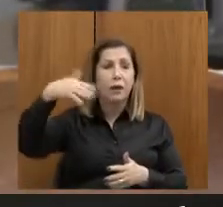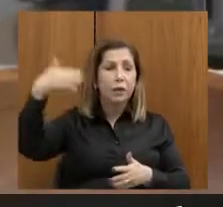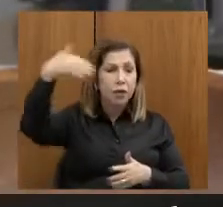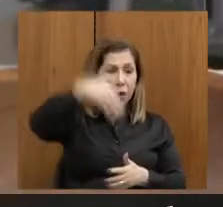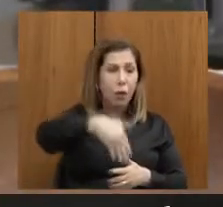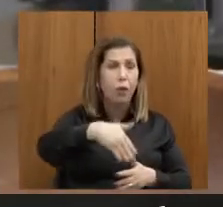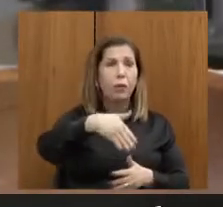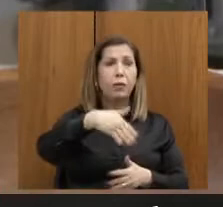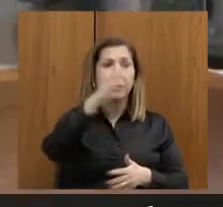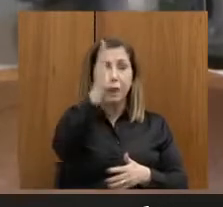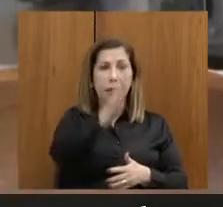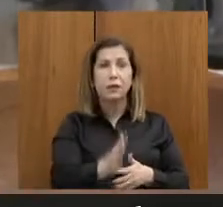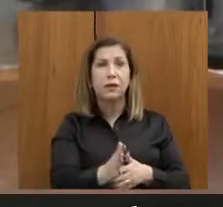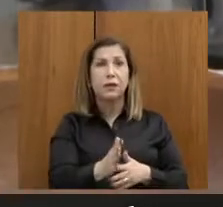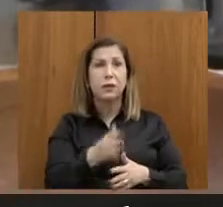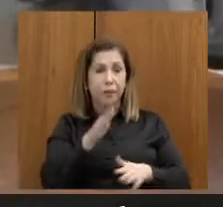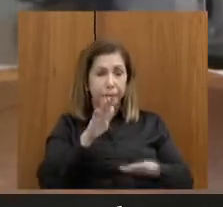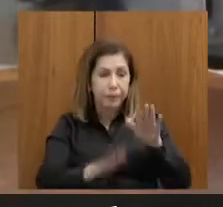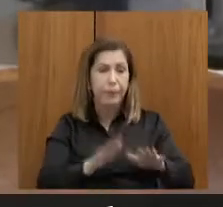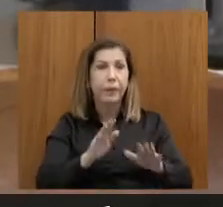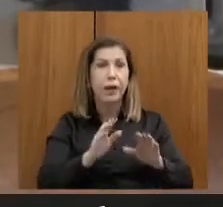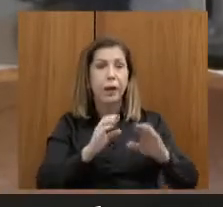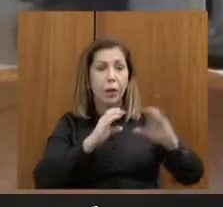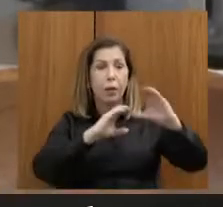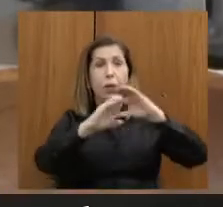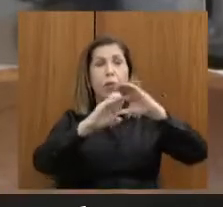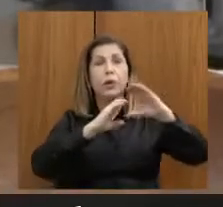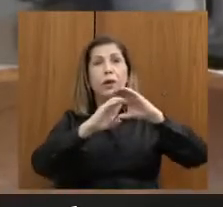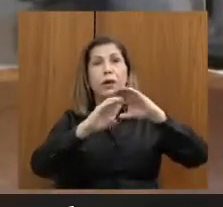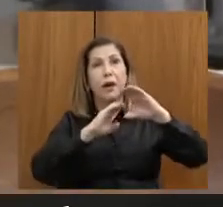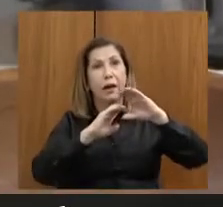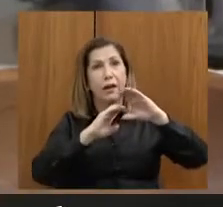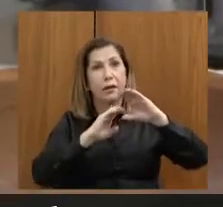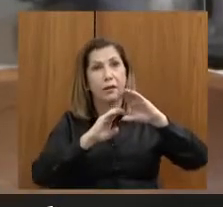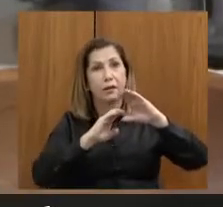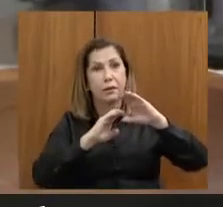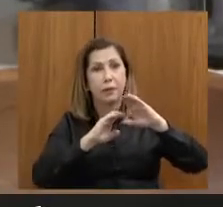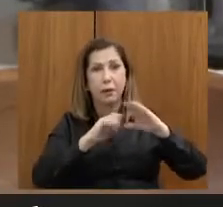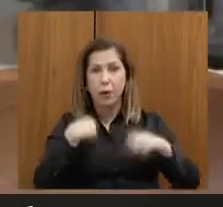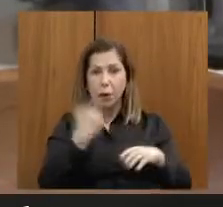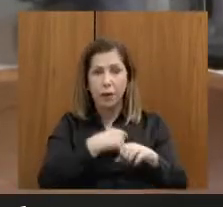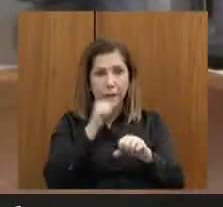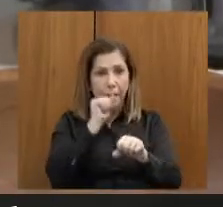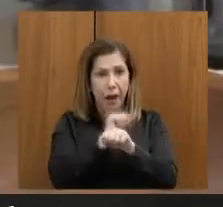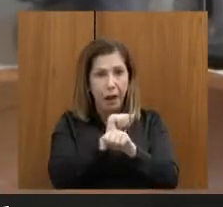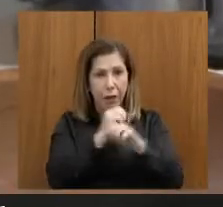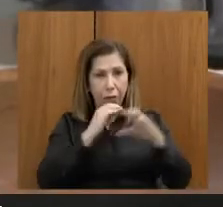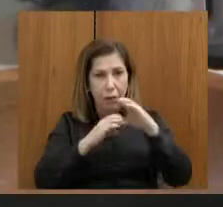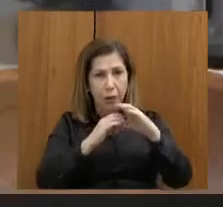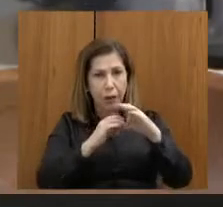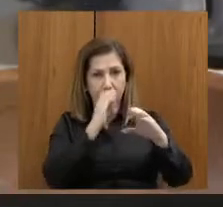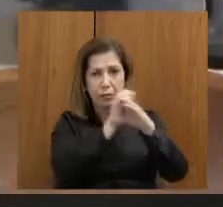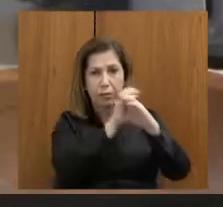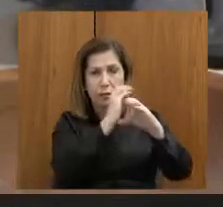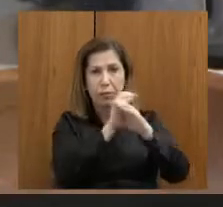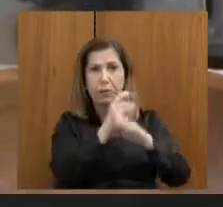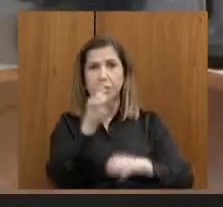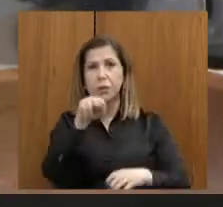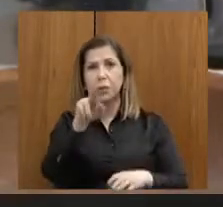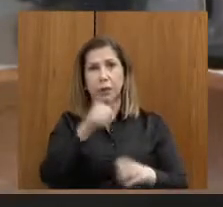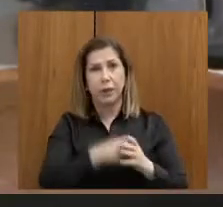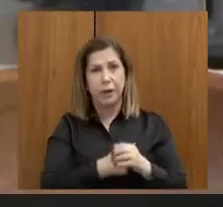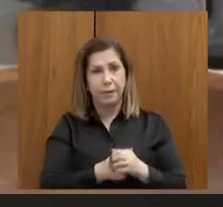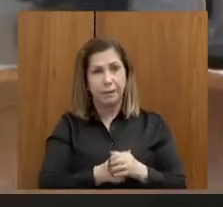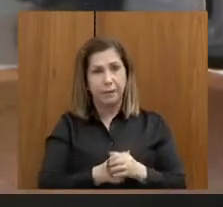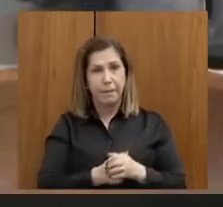tambor uma forma de comunicar com os nossos e a gente não pode deixar de comunicar com os nossos na conta que se eu